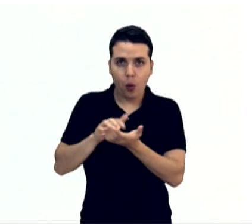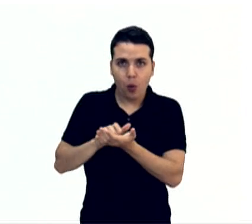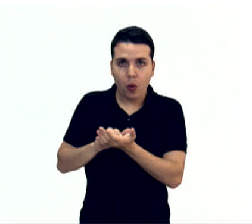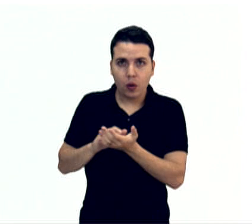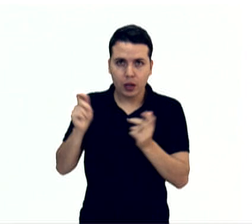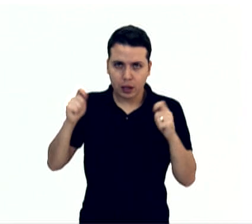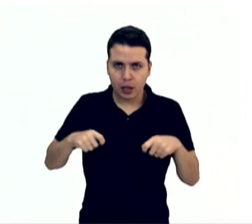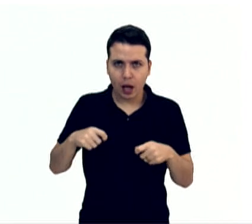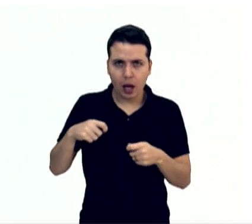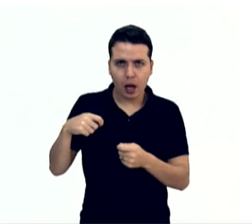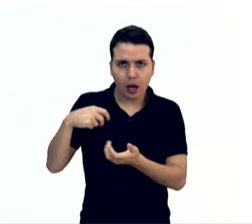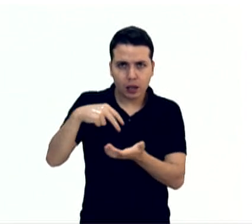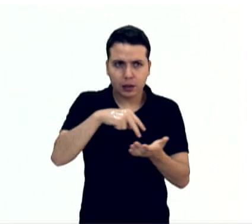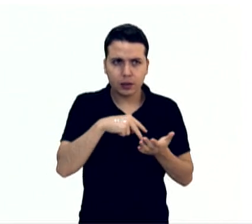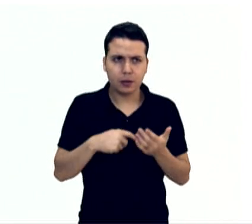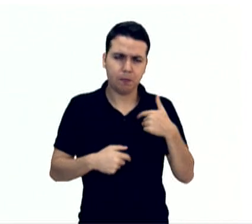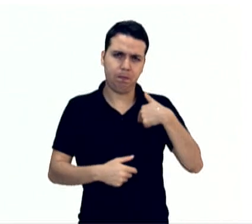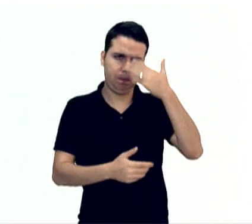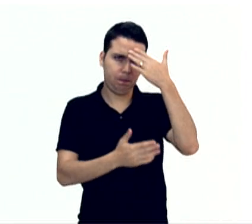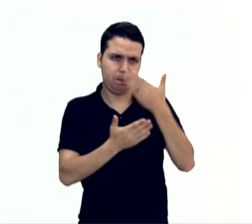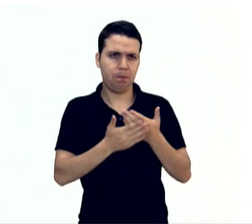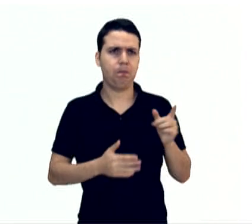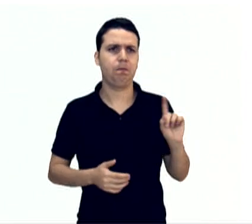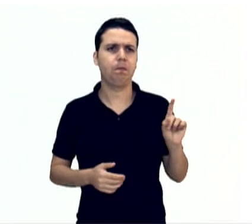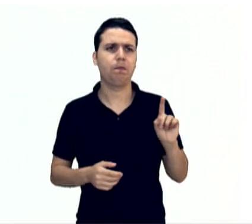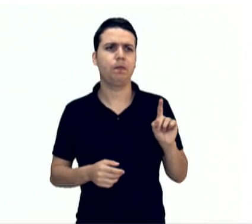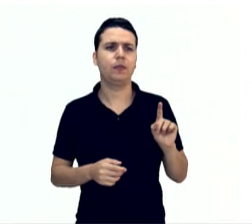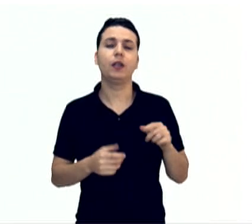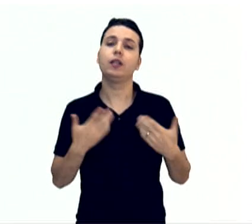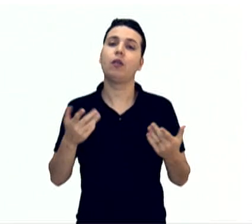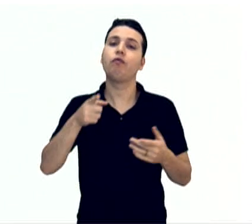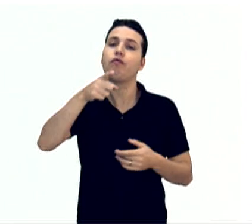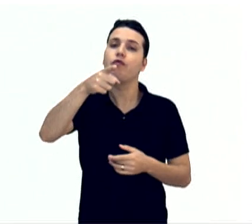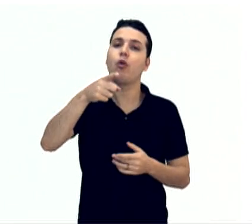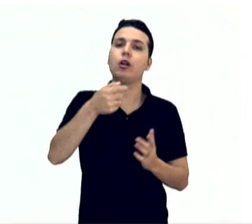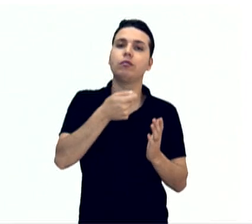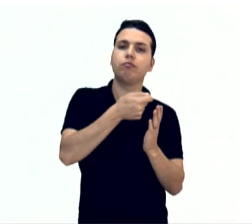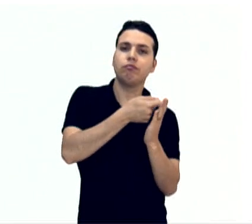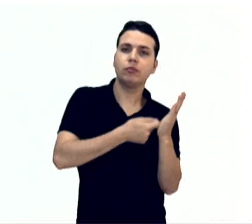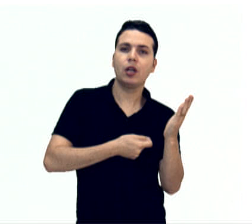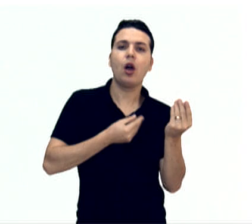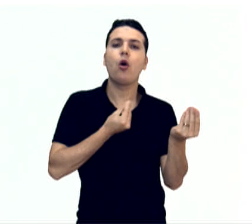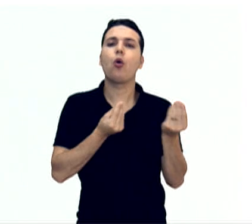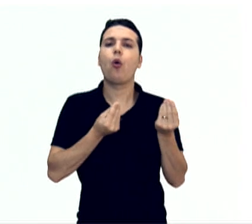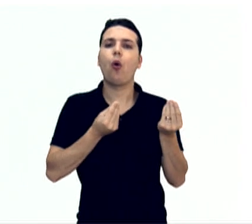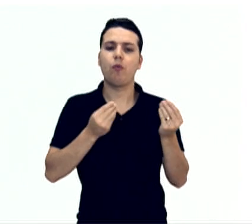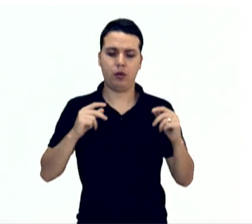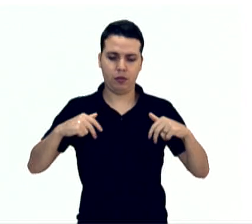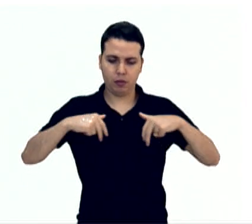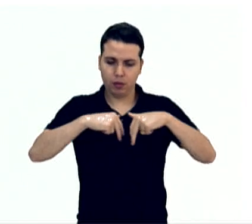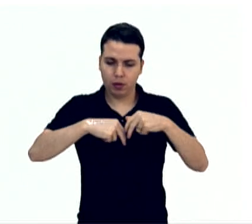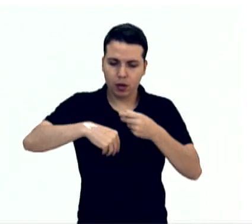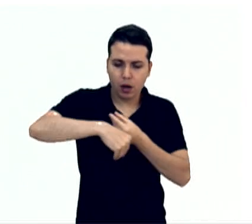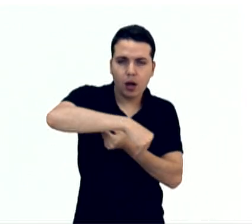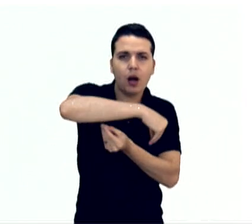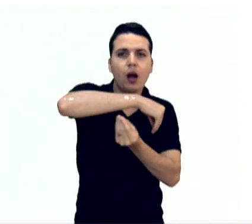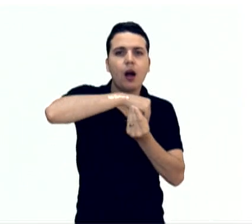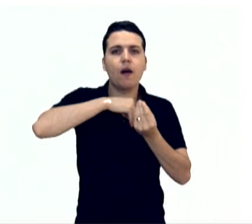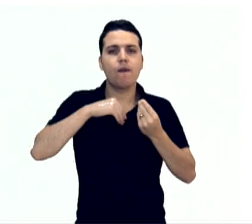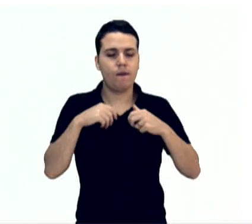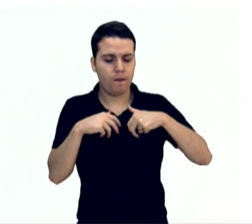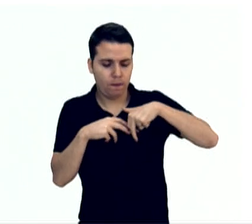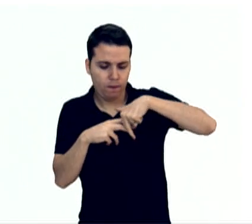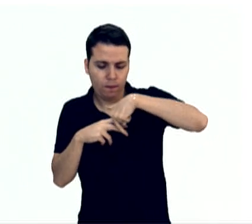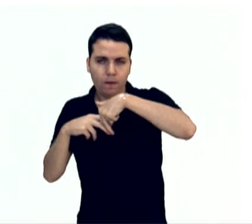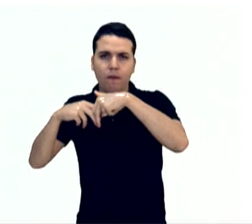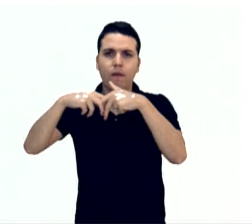Eu acredito que não, né? Na sequência, escreva sobre o envolvimento dos casais na prática de dança com